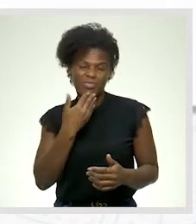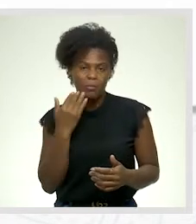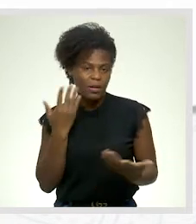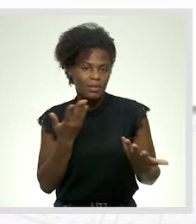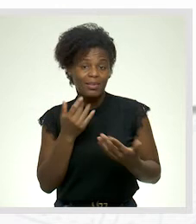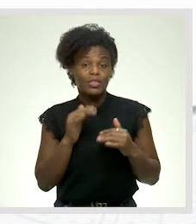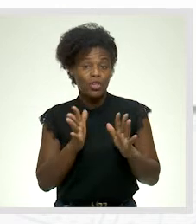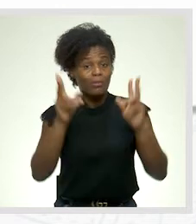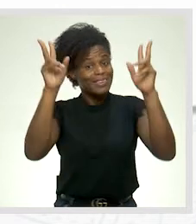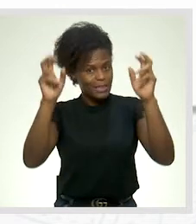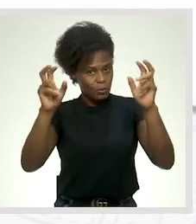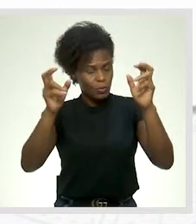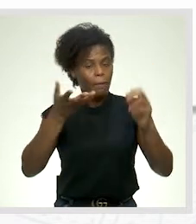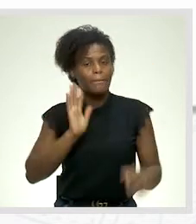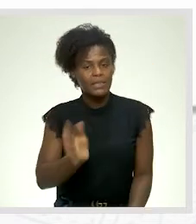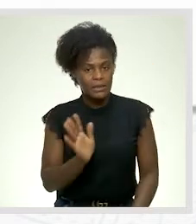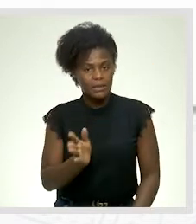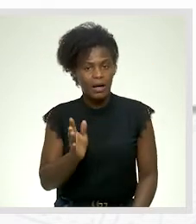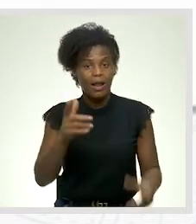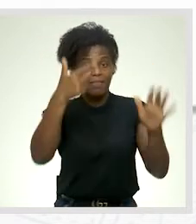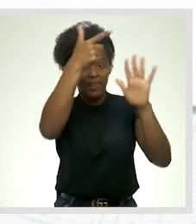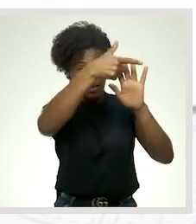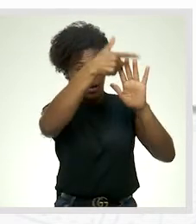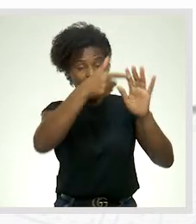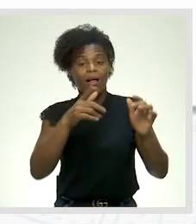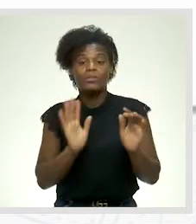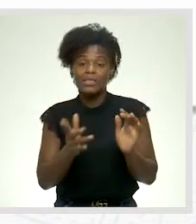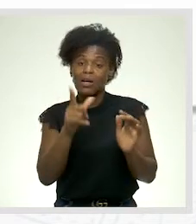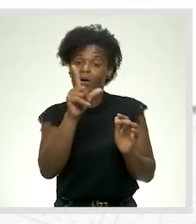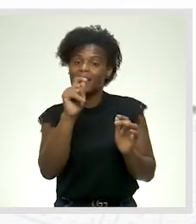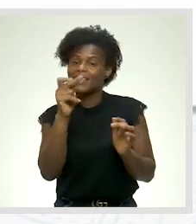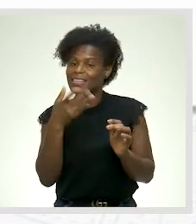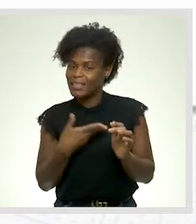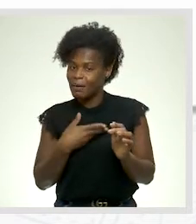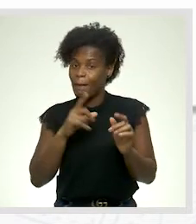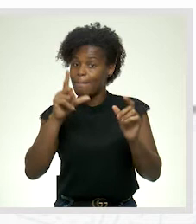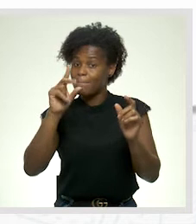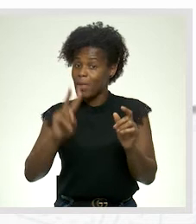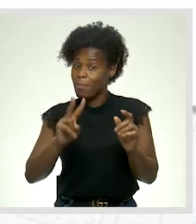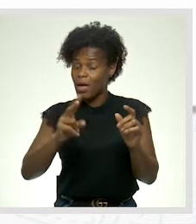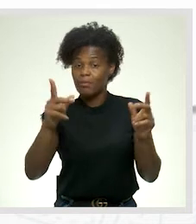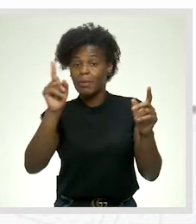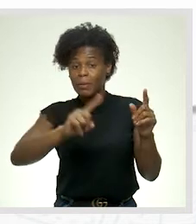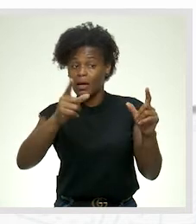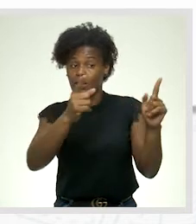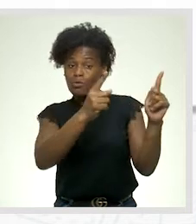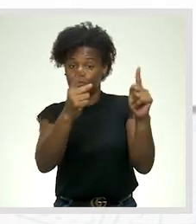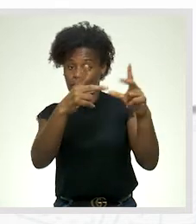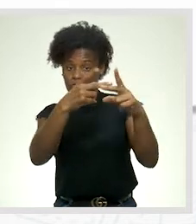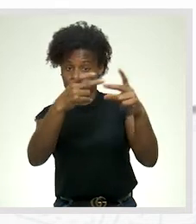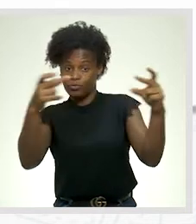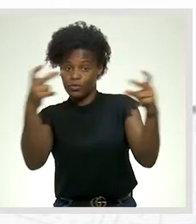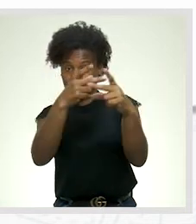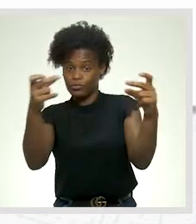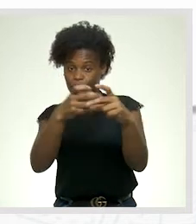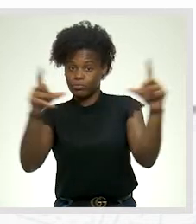já o título tem de ter, e o lead, que já falamos, primeiro parágrafo desenvolvendo, portanto,